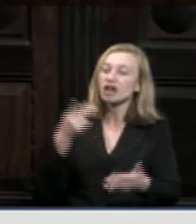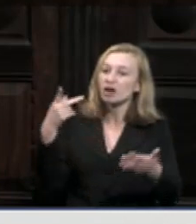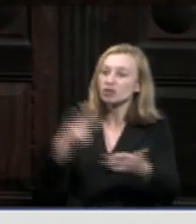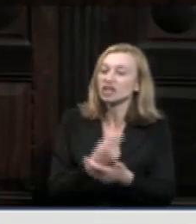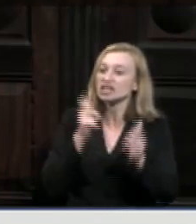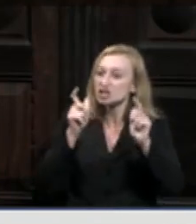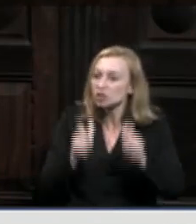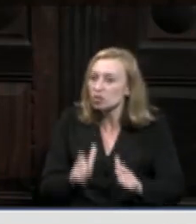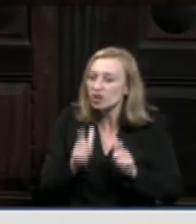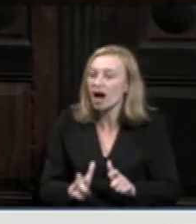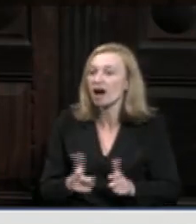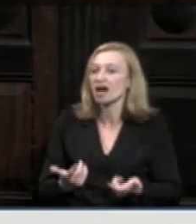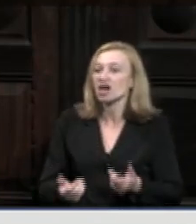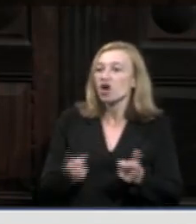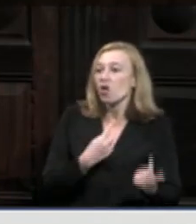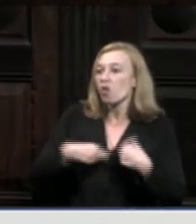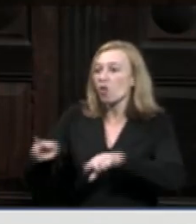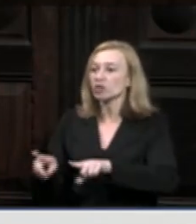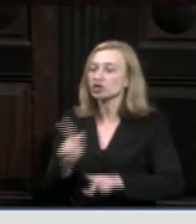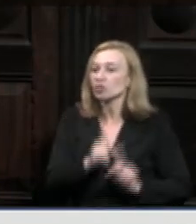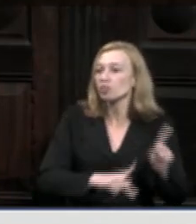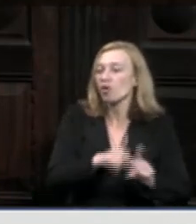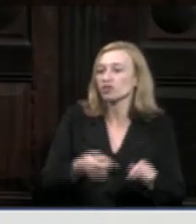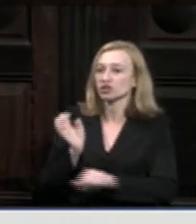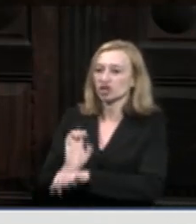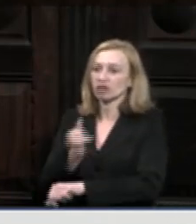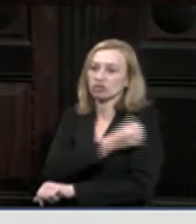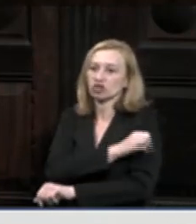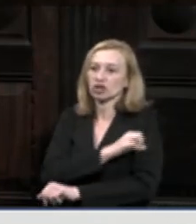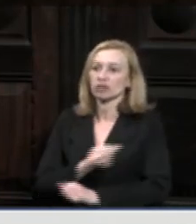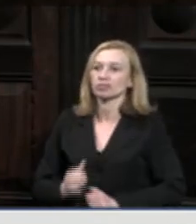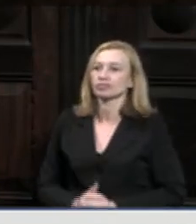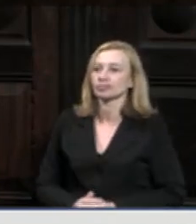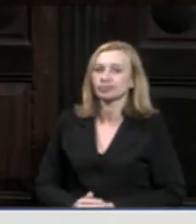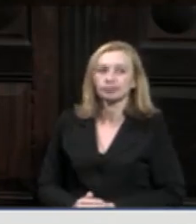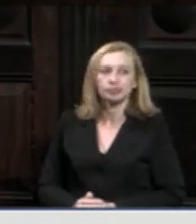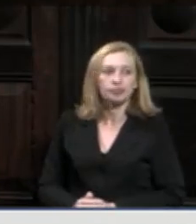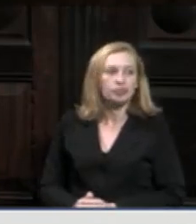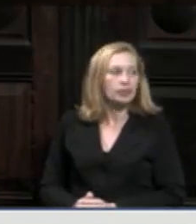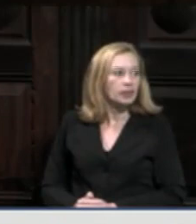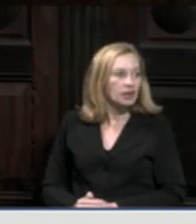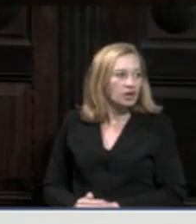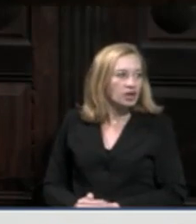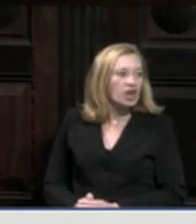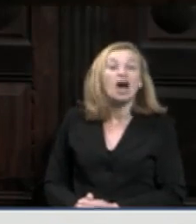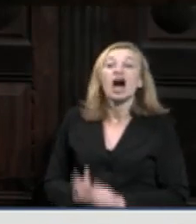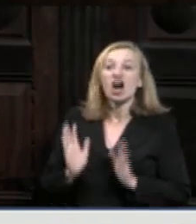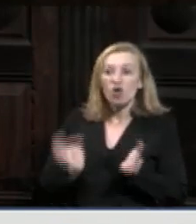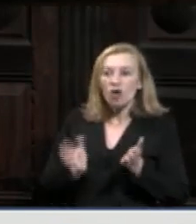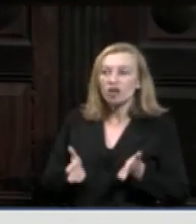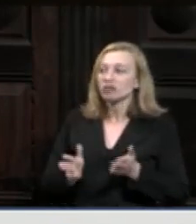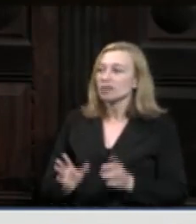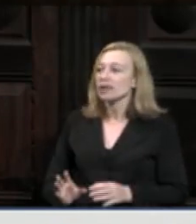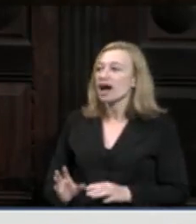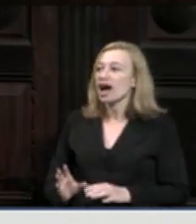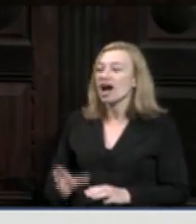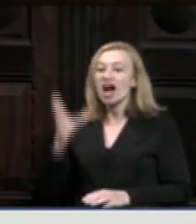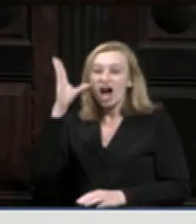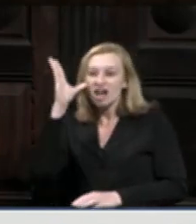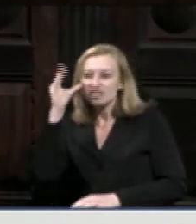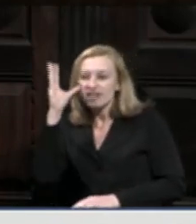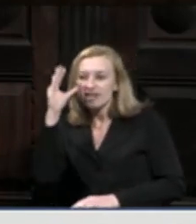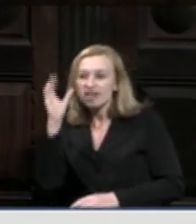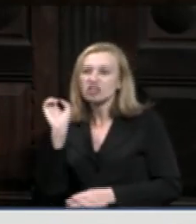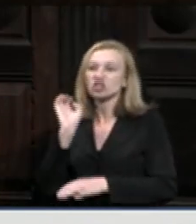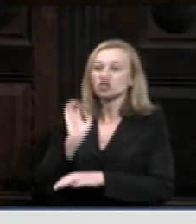acontecido contra o povo do Estado do Rio de Janeiro. Mas quando é para favorecer aqueles que são donos